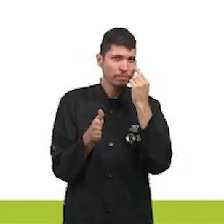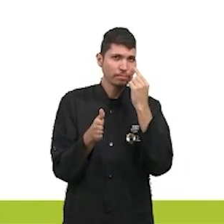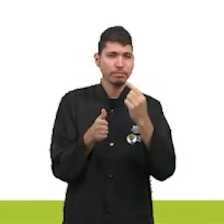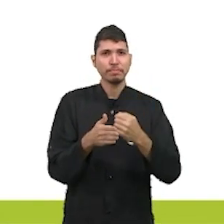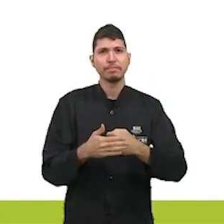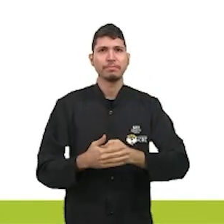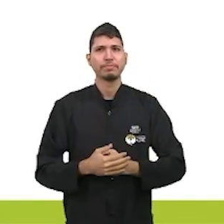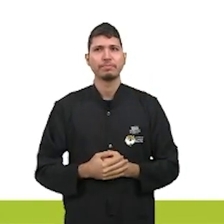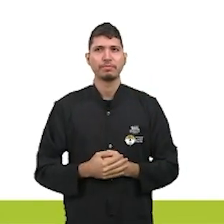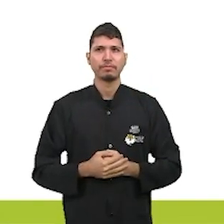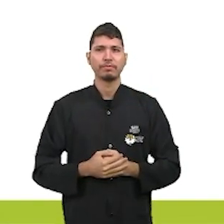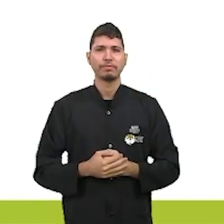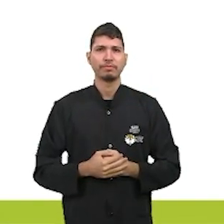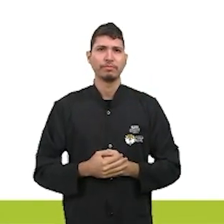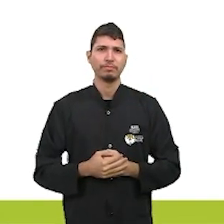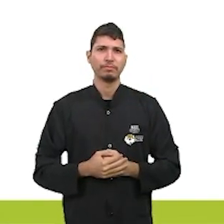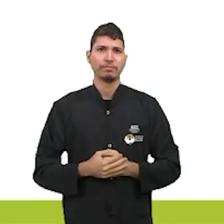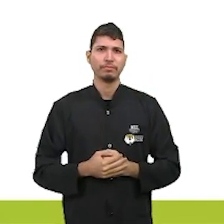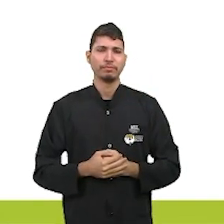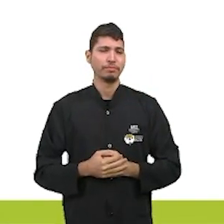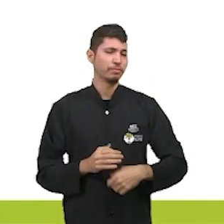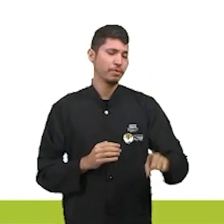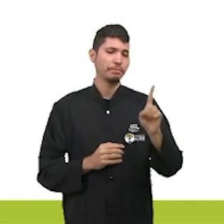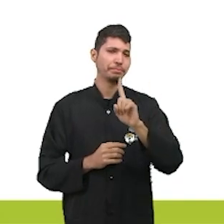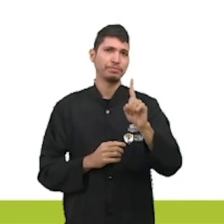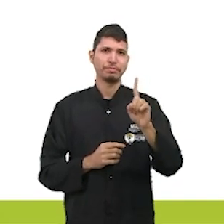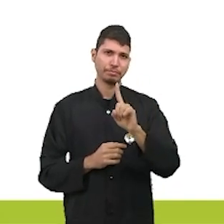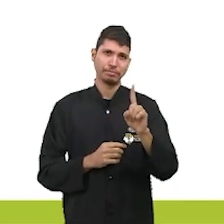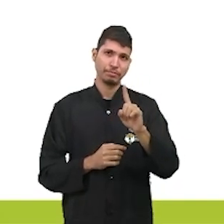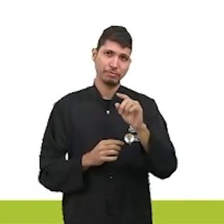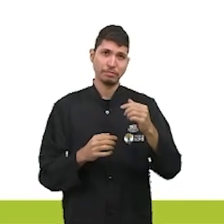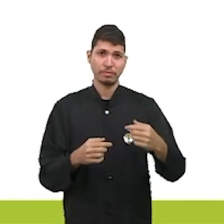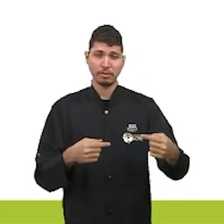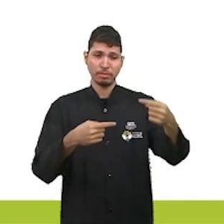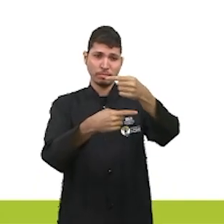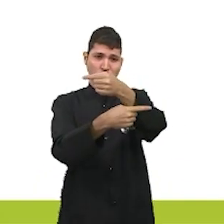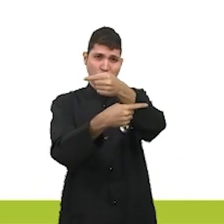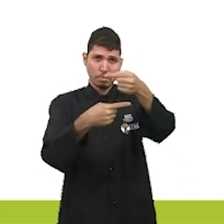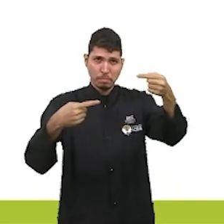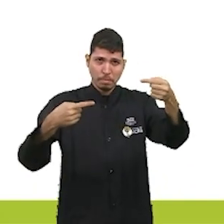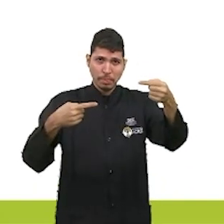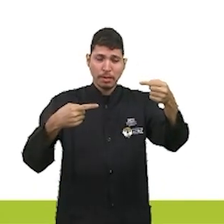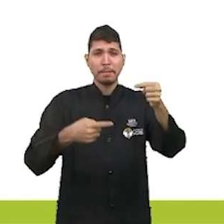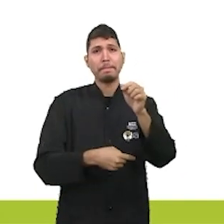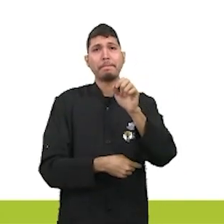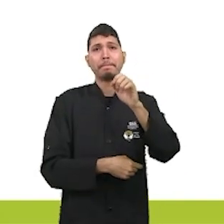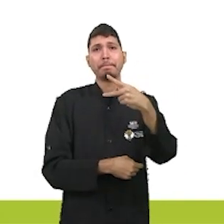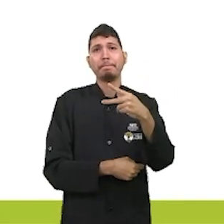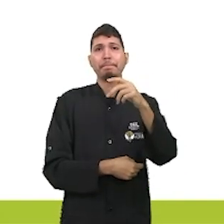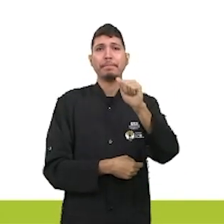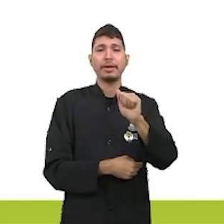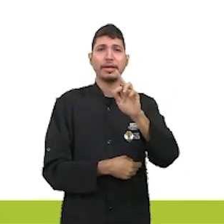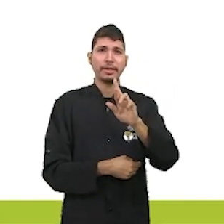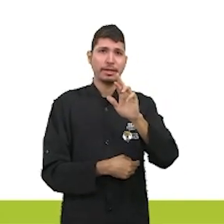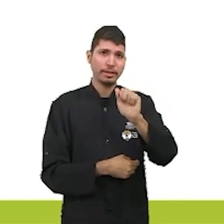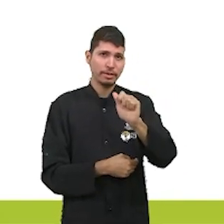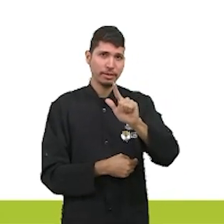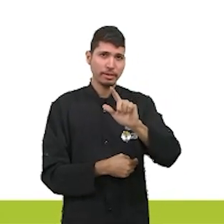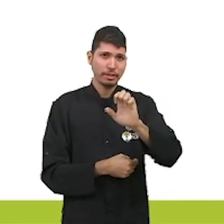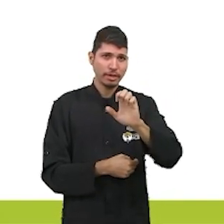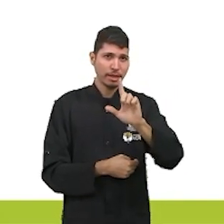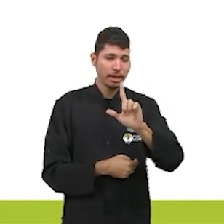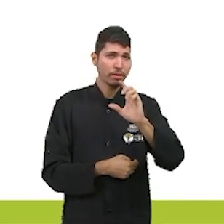elemento, ok? Não está, ela está até em paralelo ali com a bateria, tá? Então, a forma da letra A está